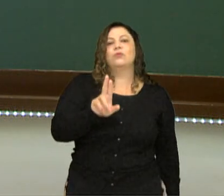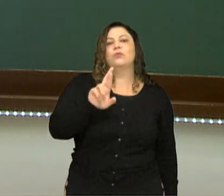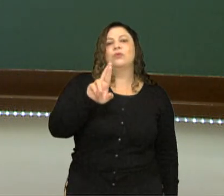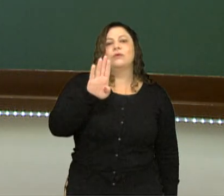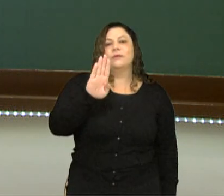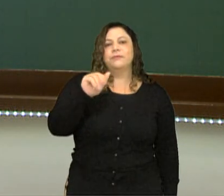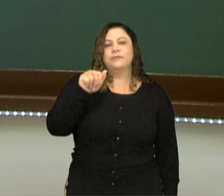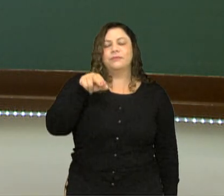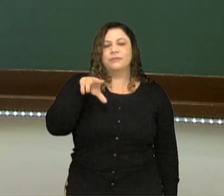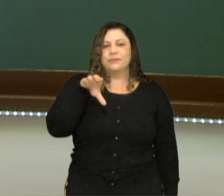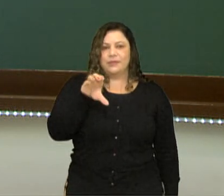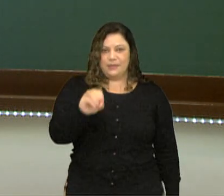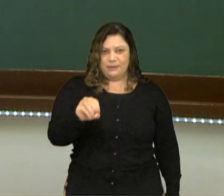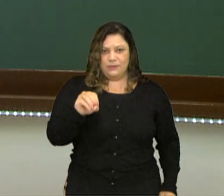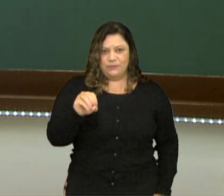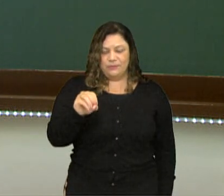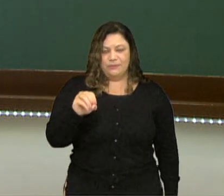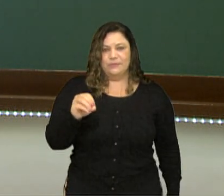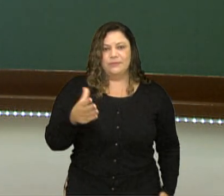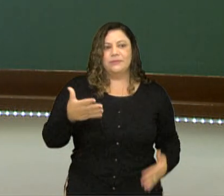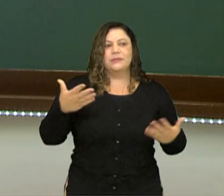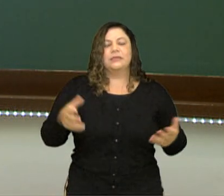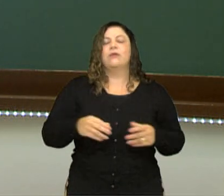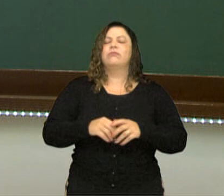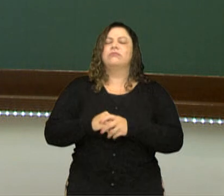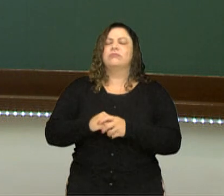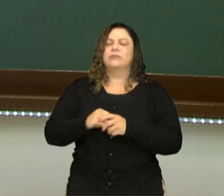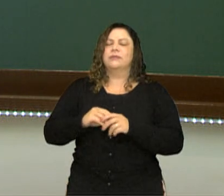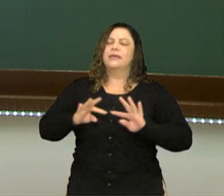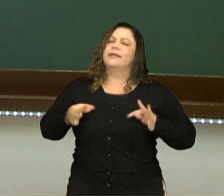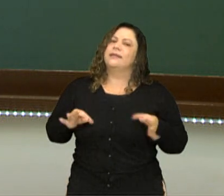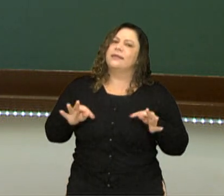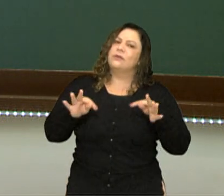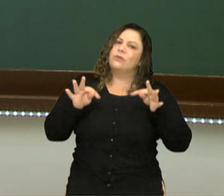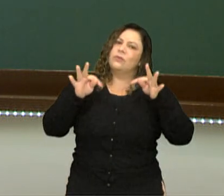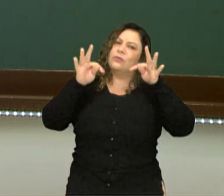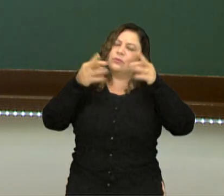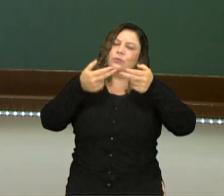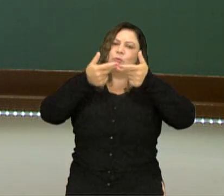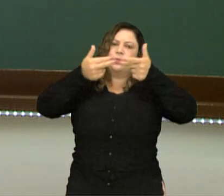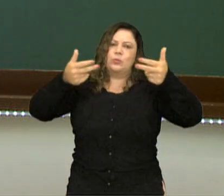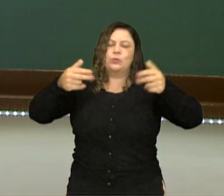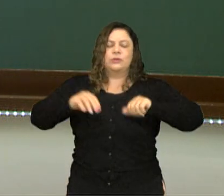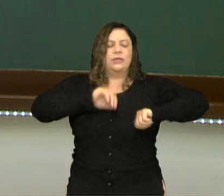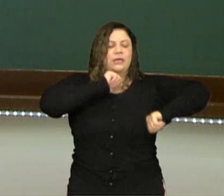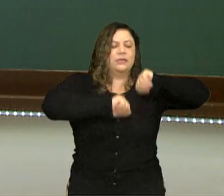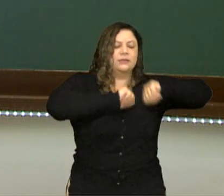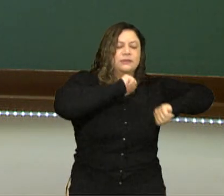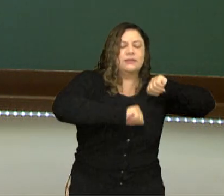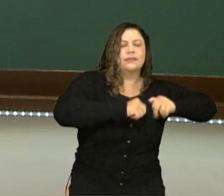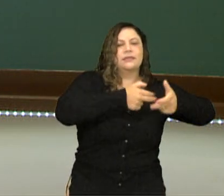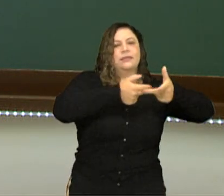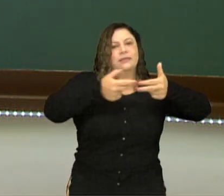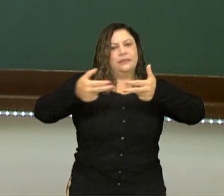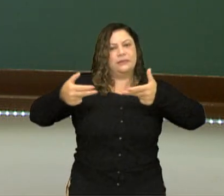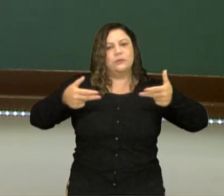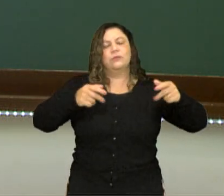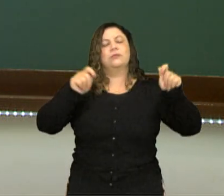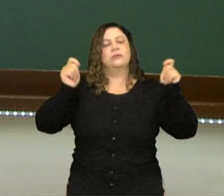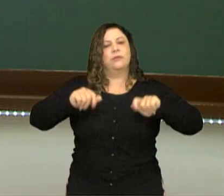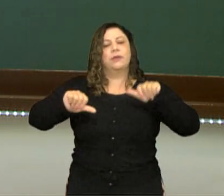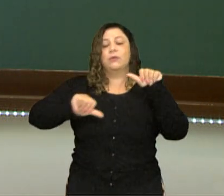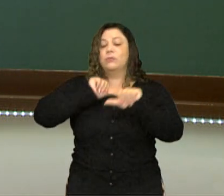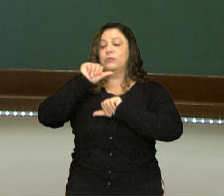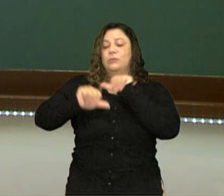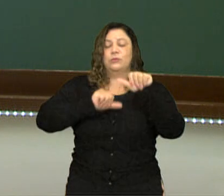que levaram a essa condição, como a mecanização, né? A chegada das indústrias, e isso vai mudar as